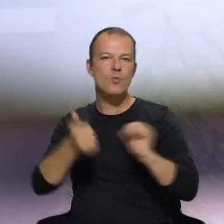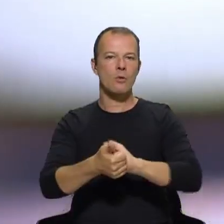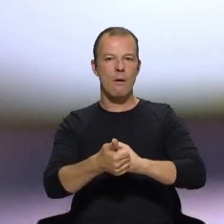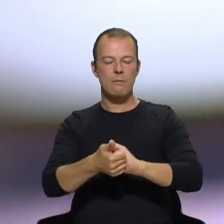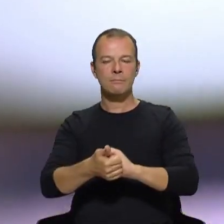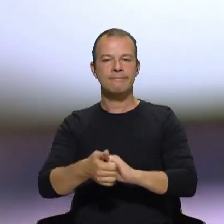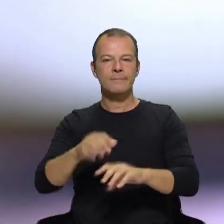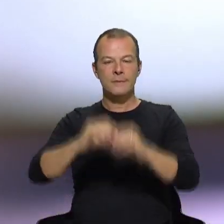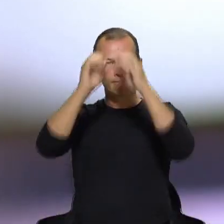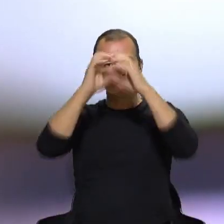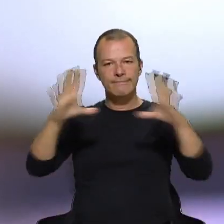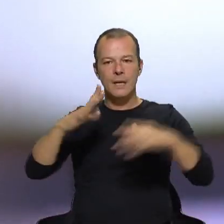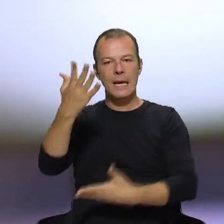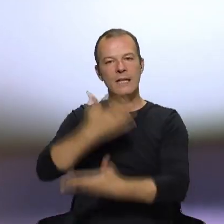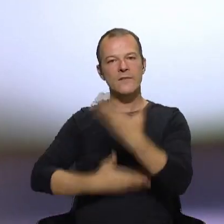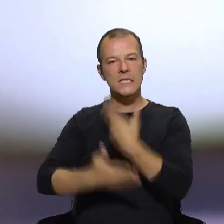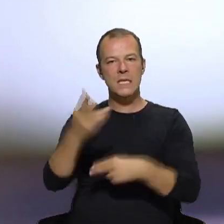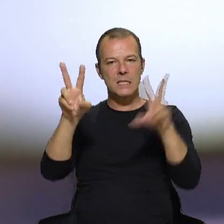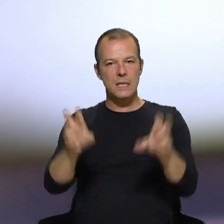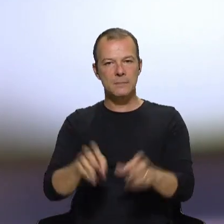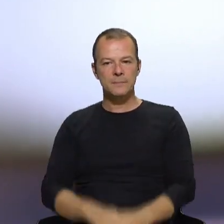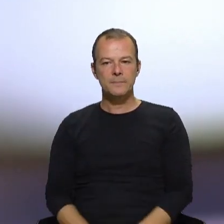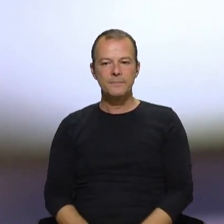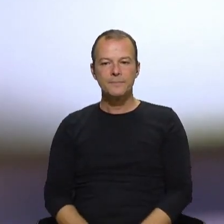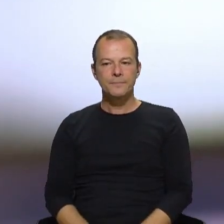neste paradigma que é a deficiência.